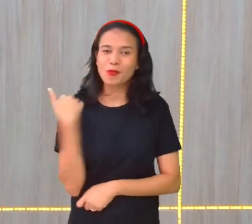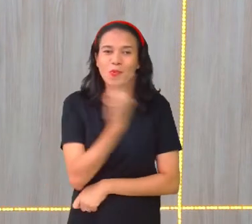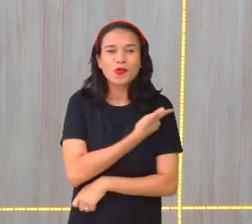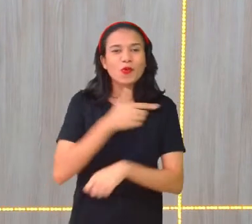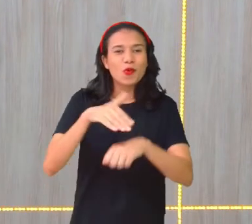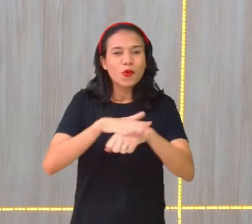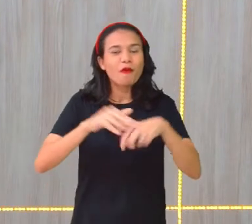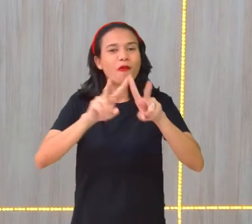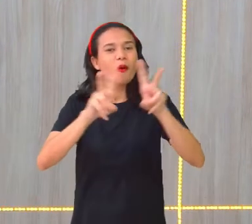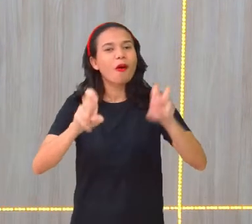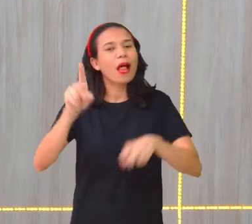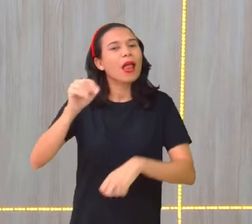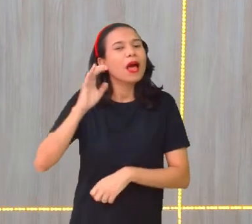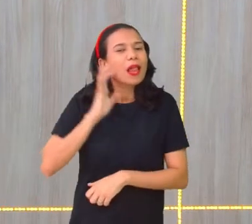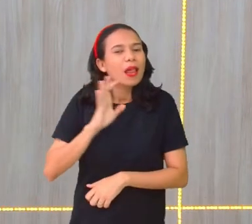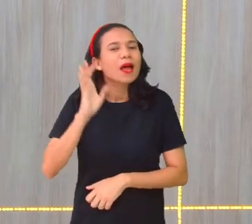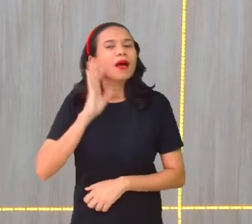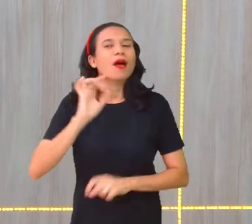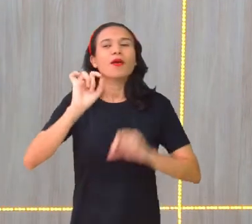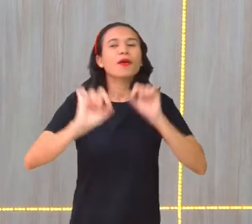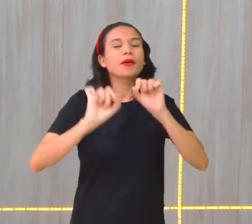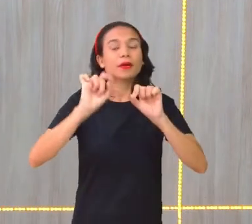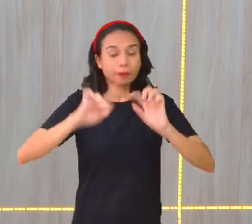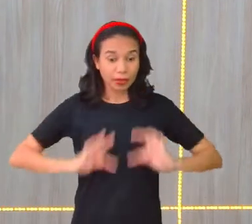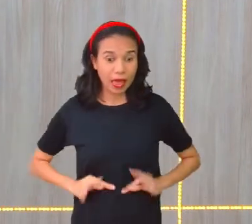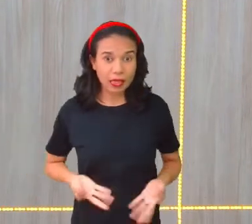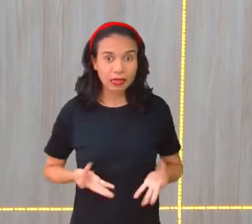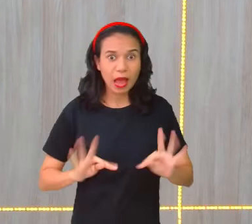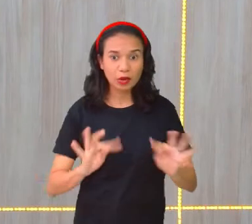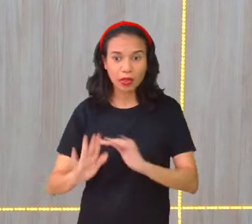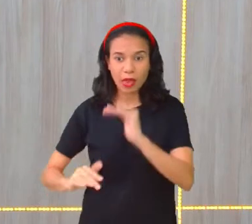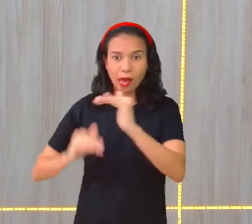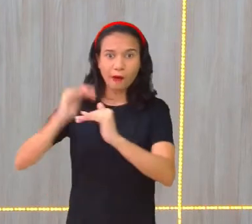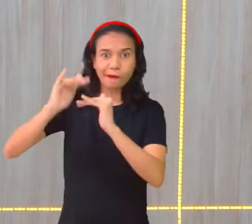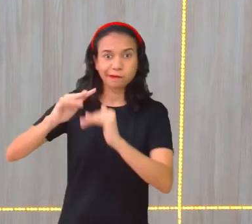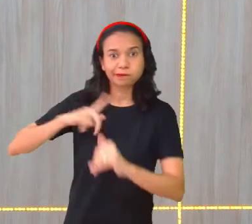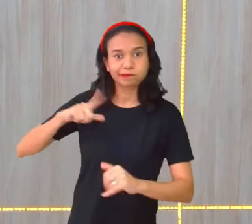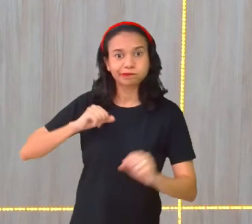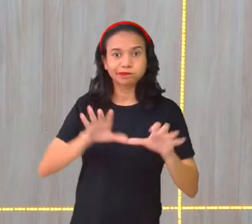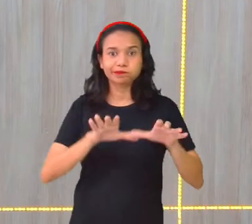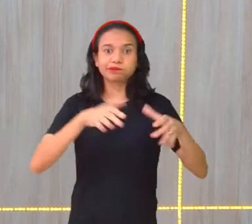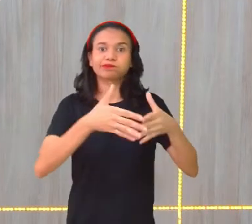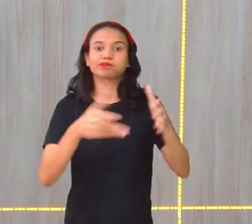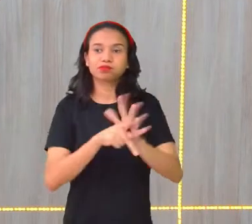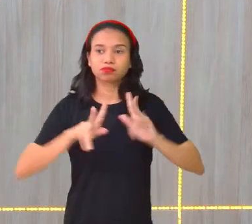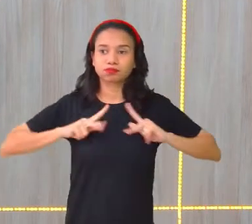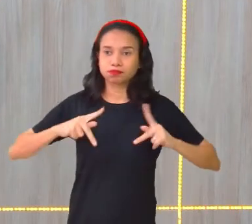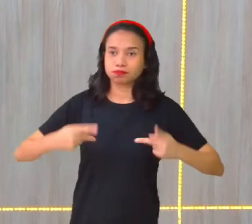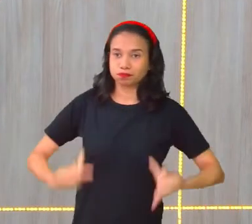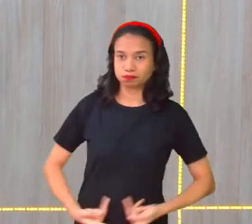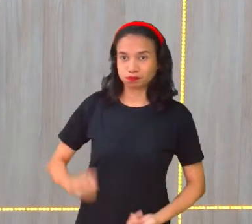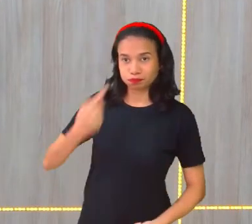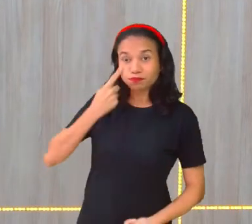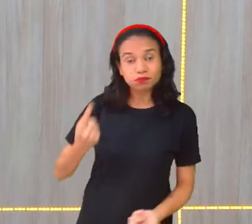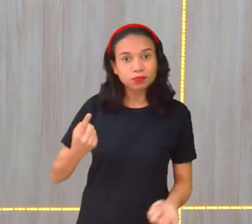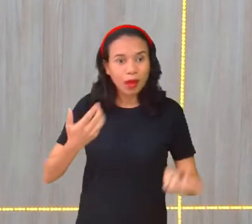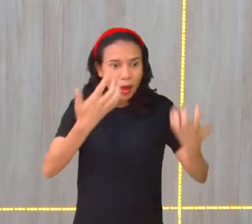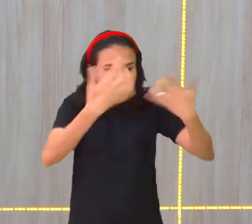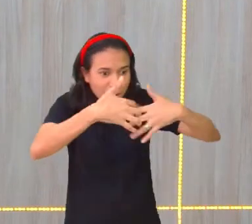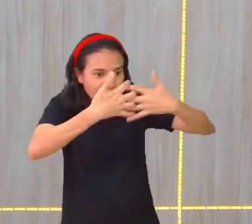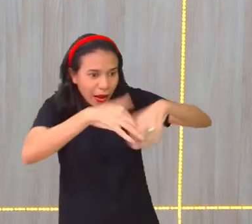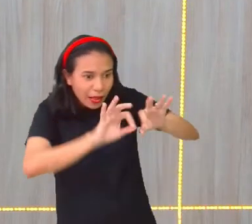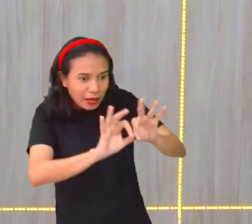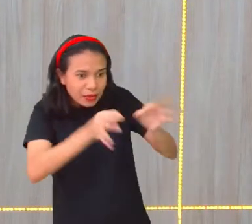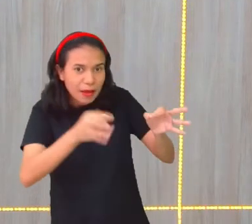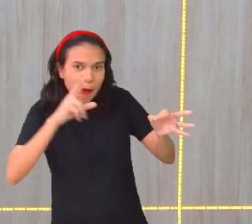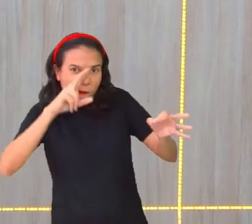falar de um assunto bem legal, que é tecnologia no desenvolvimento das comunidades humanas, máquinas simples na